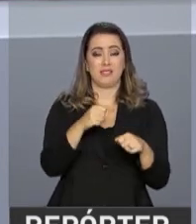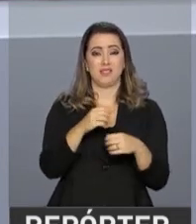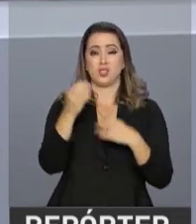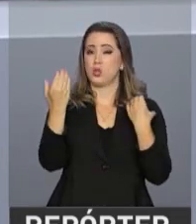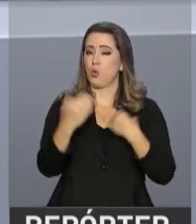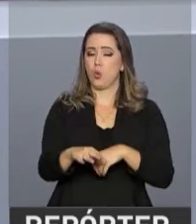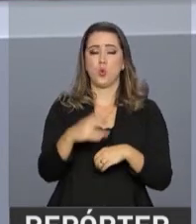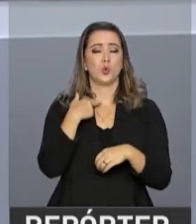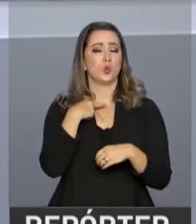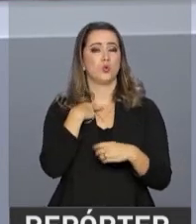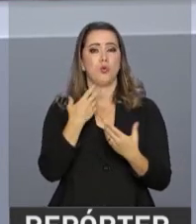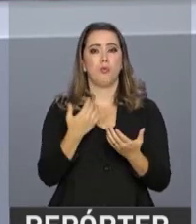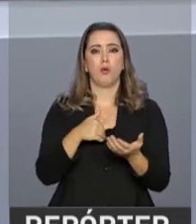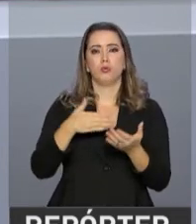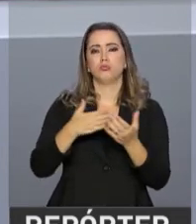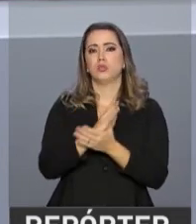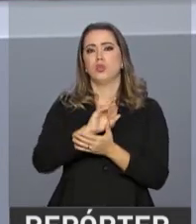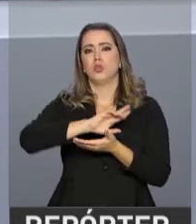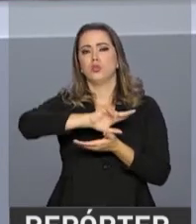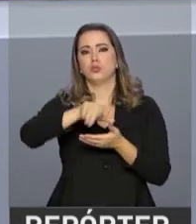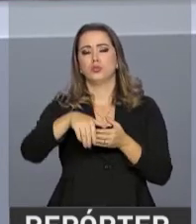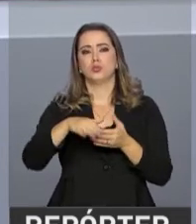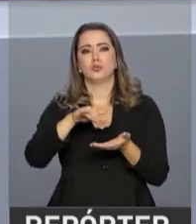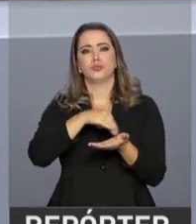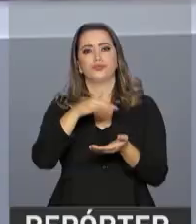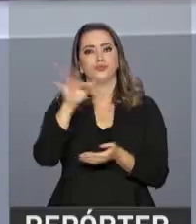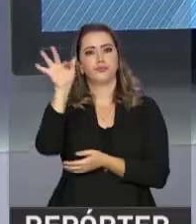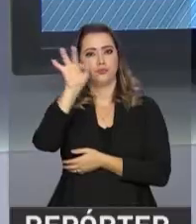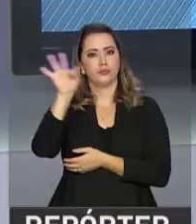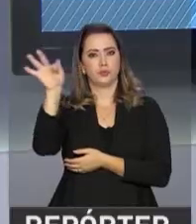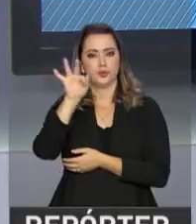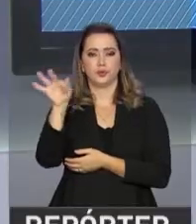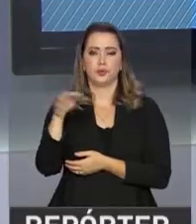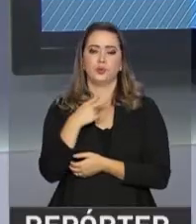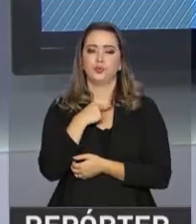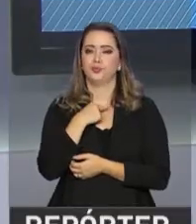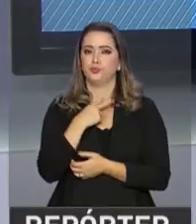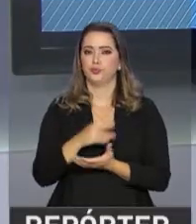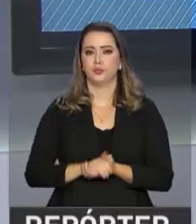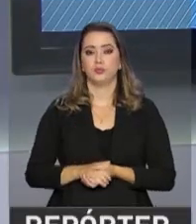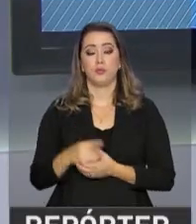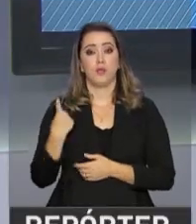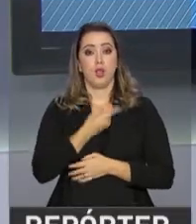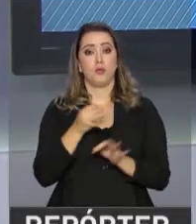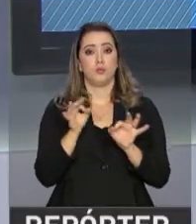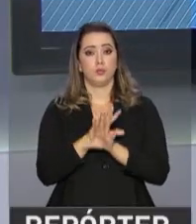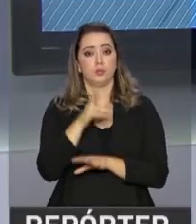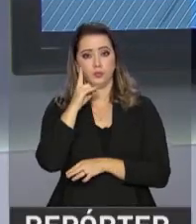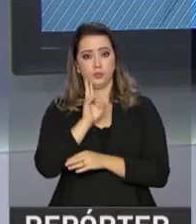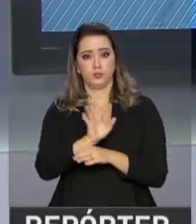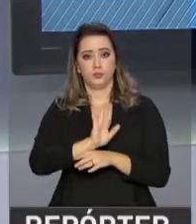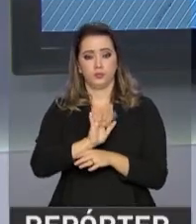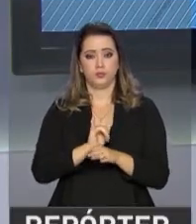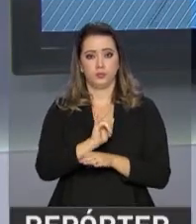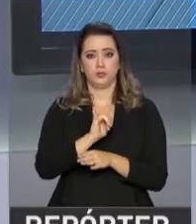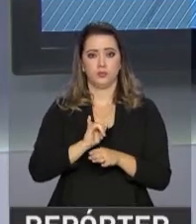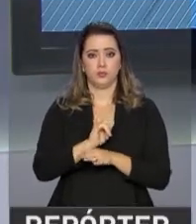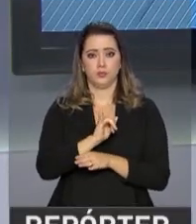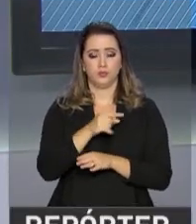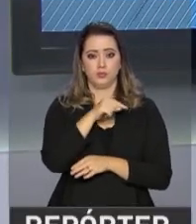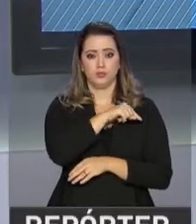ou matricular se em faculdades federais e nós ficamos por aqui você pode rever as reportagens